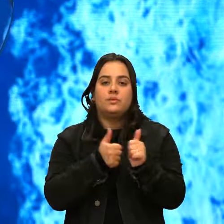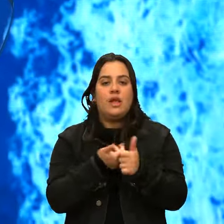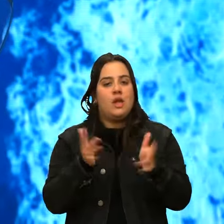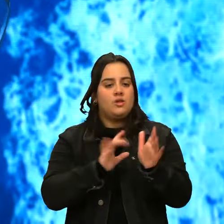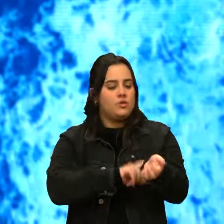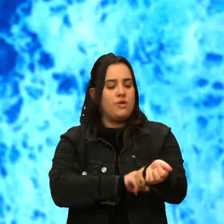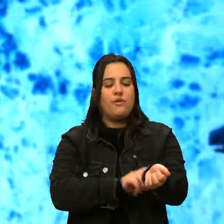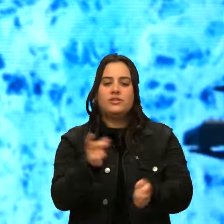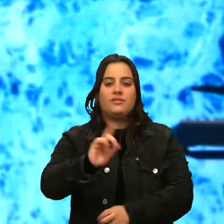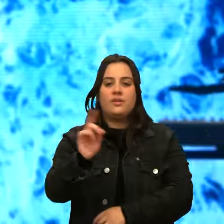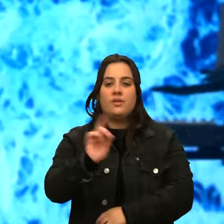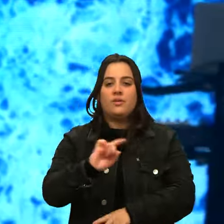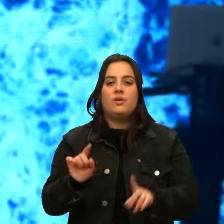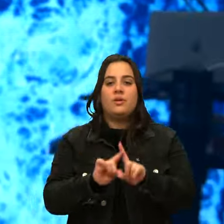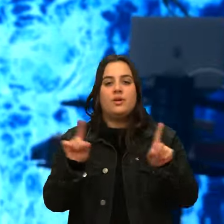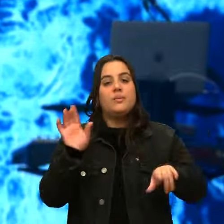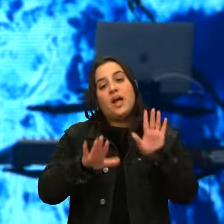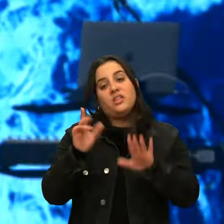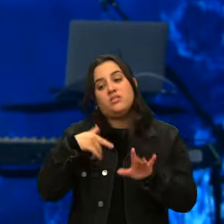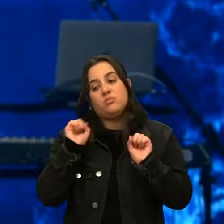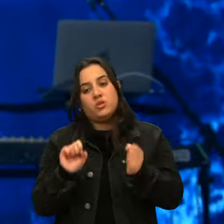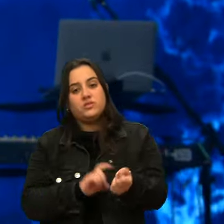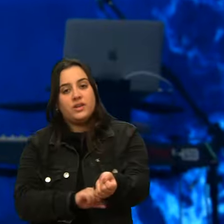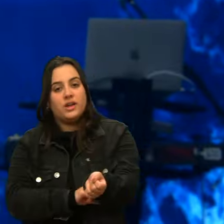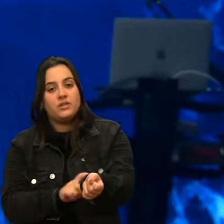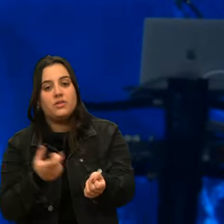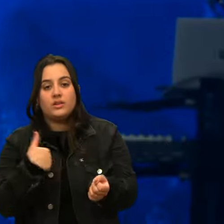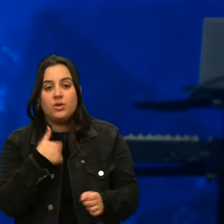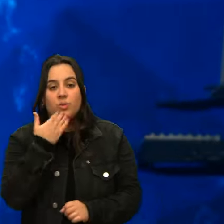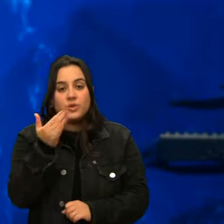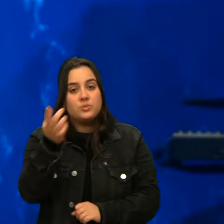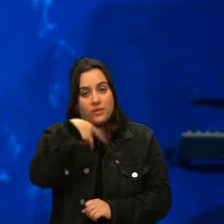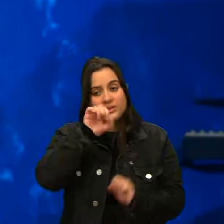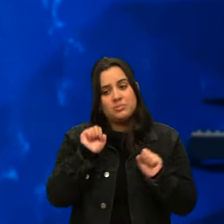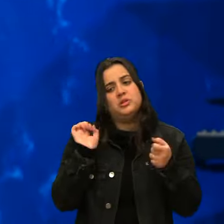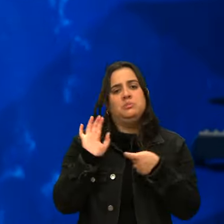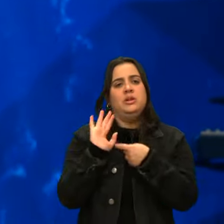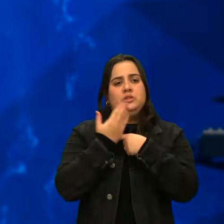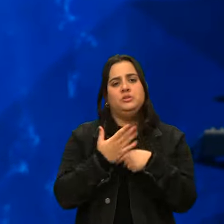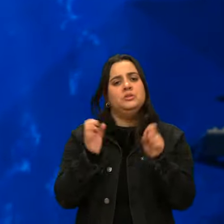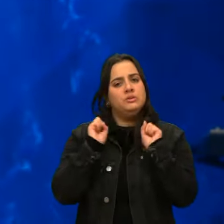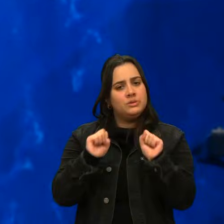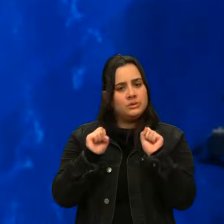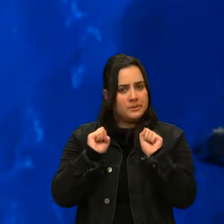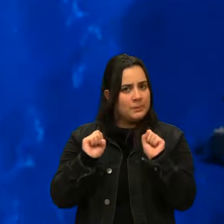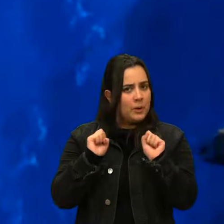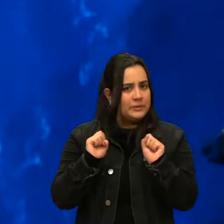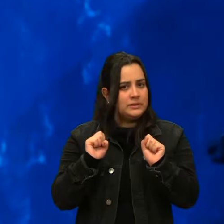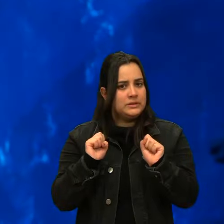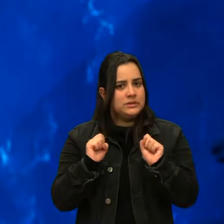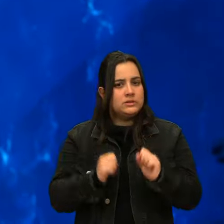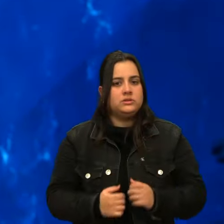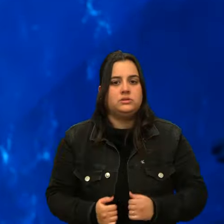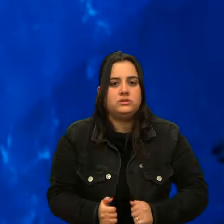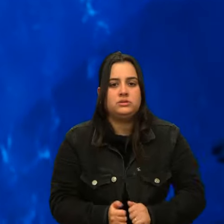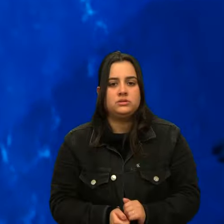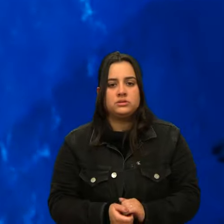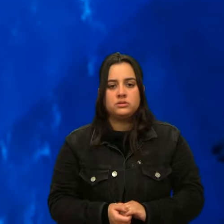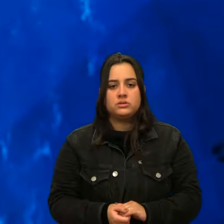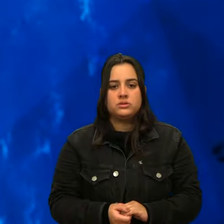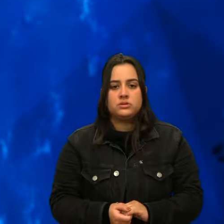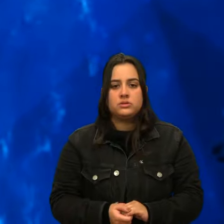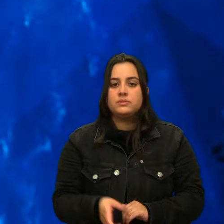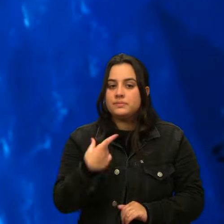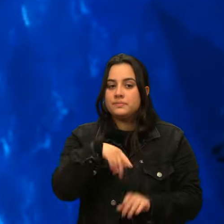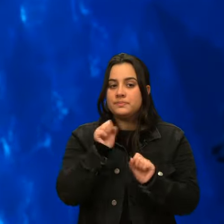tão nervosa, mas eu posso ficar nervosa a qualquer momento. Então, vou pedir para você colaborar comigo, para você ficar aí